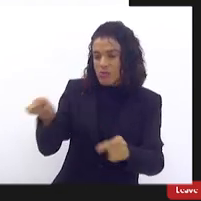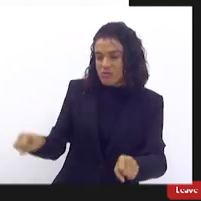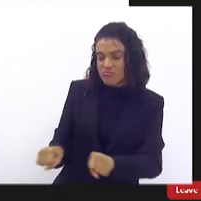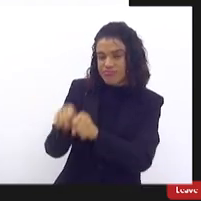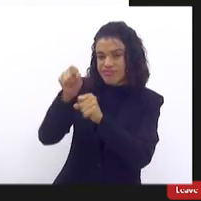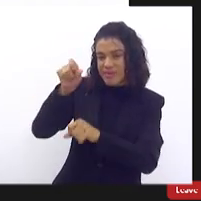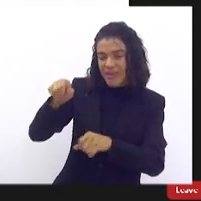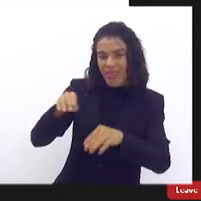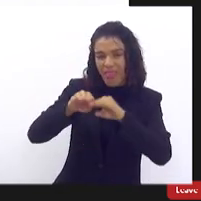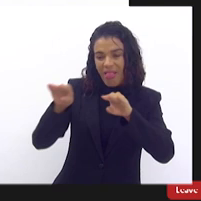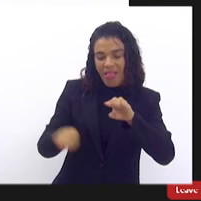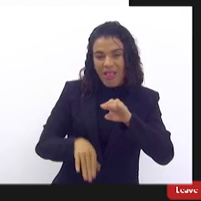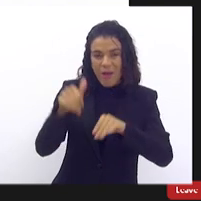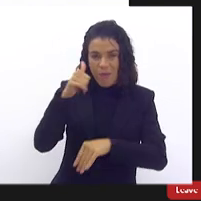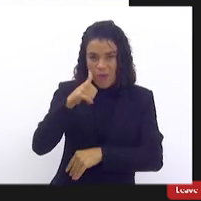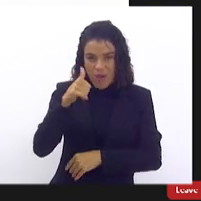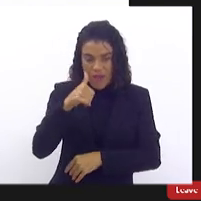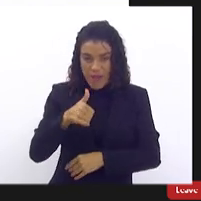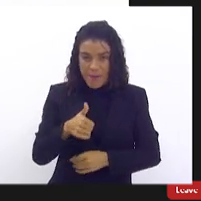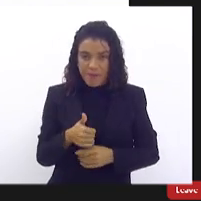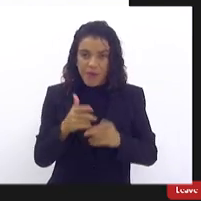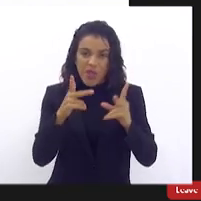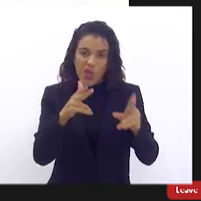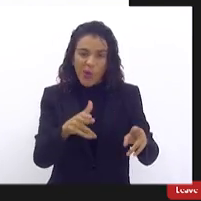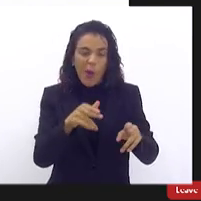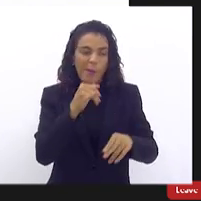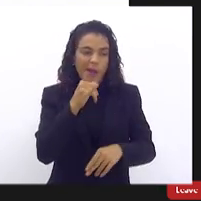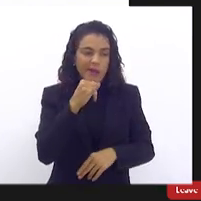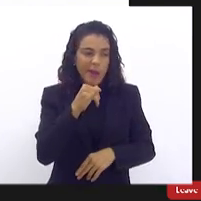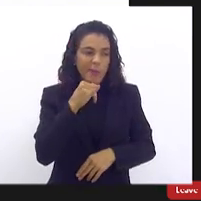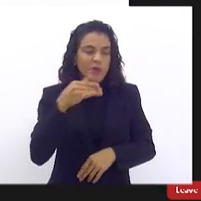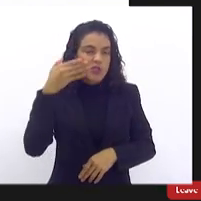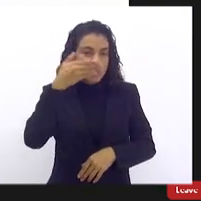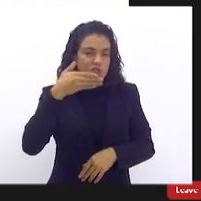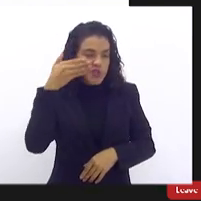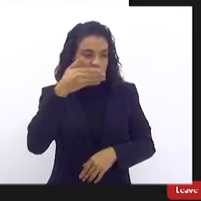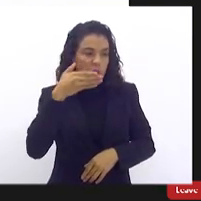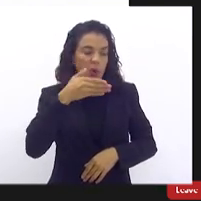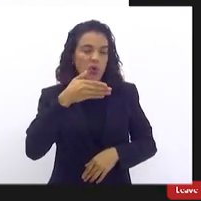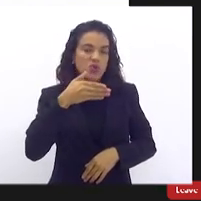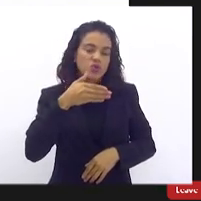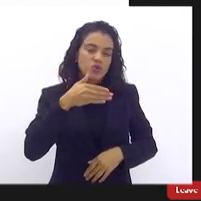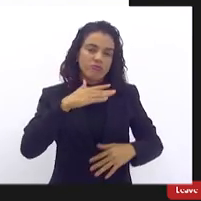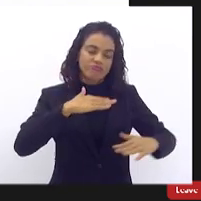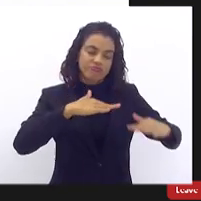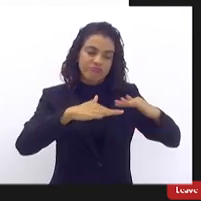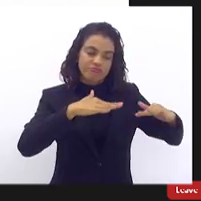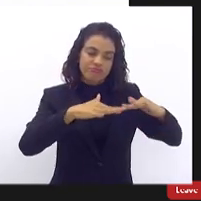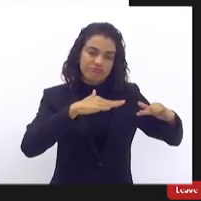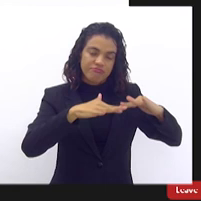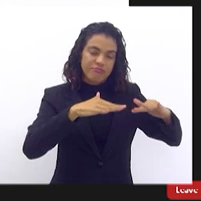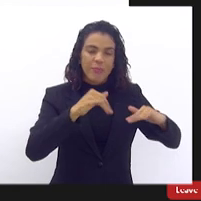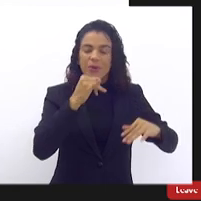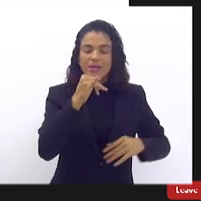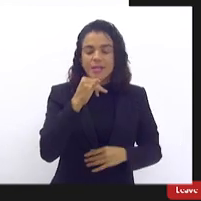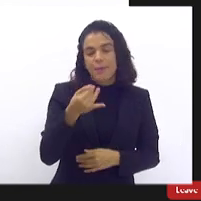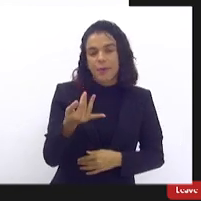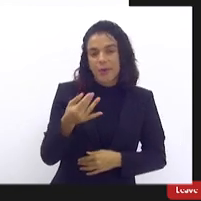legislação como outras formas de discurso inferiorizante estão. Então tem um movimento para equiparar a misoginia, por